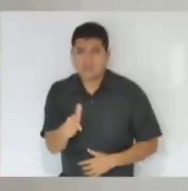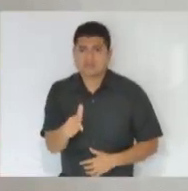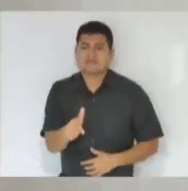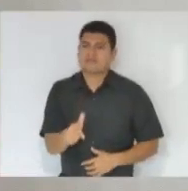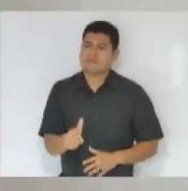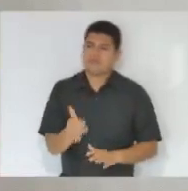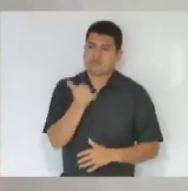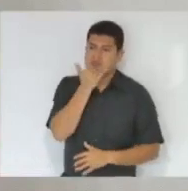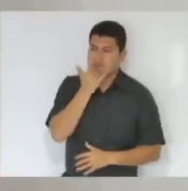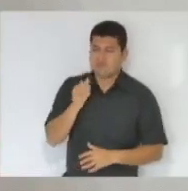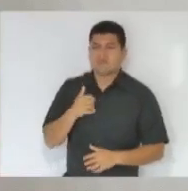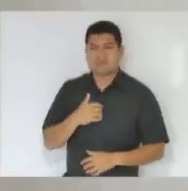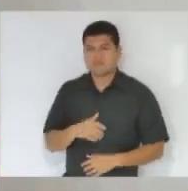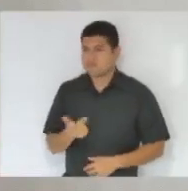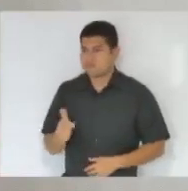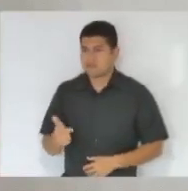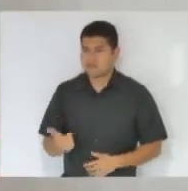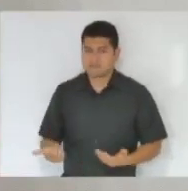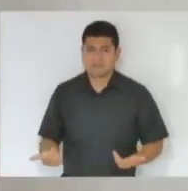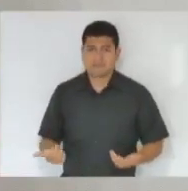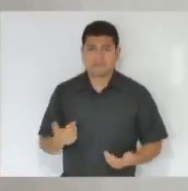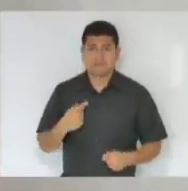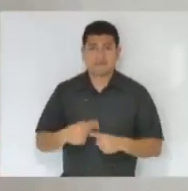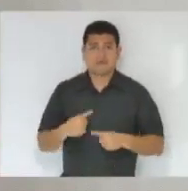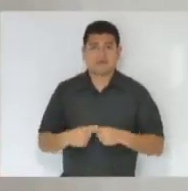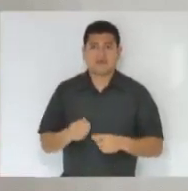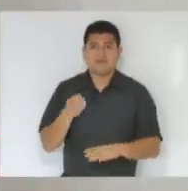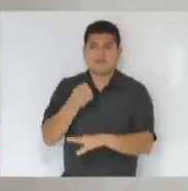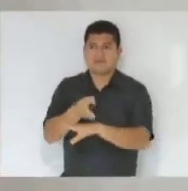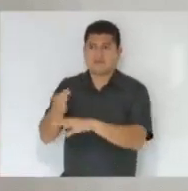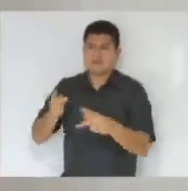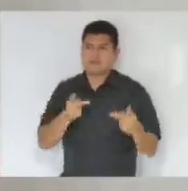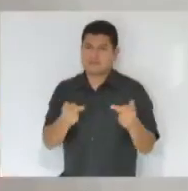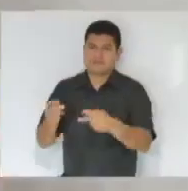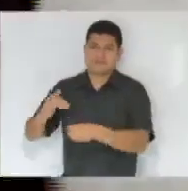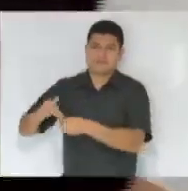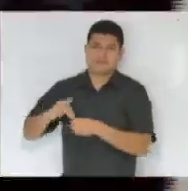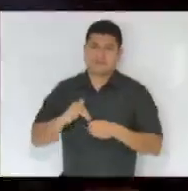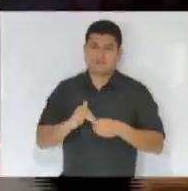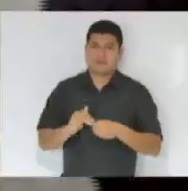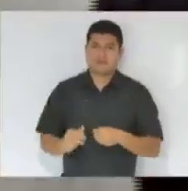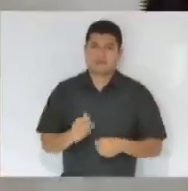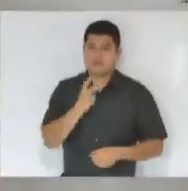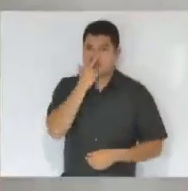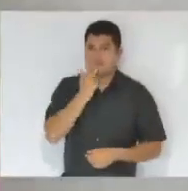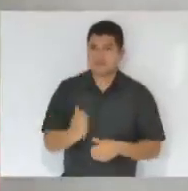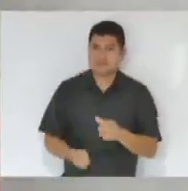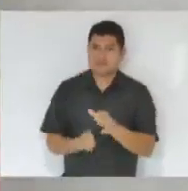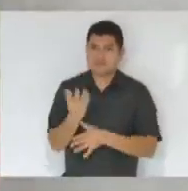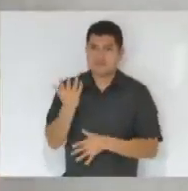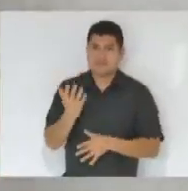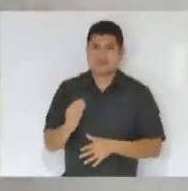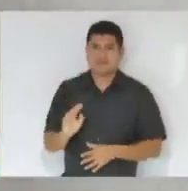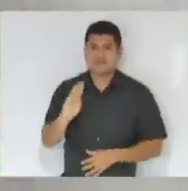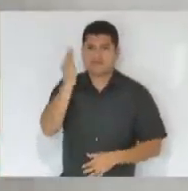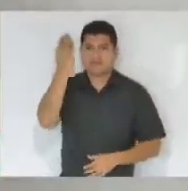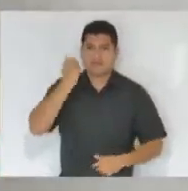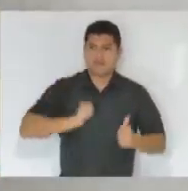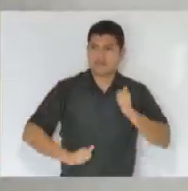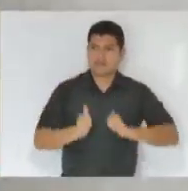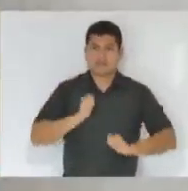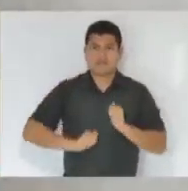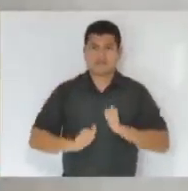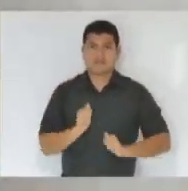ter. Para que a gente não vá para os municípios e fique criando uma falsa expectativa de que